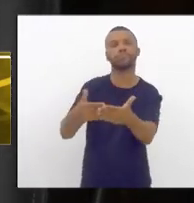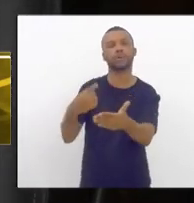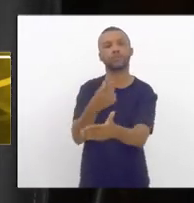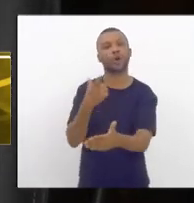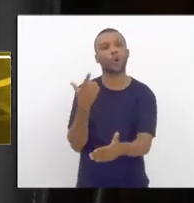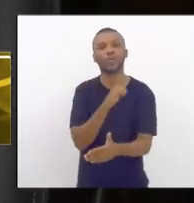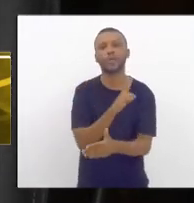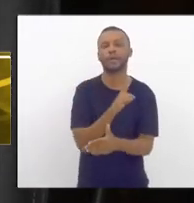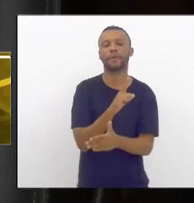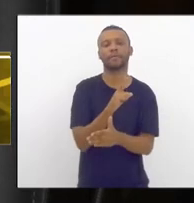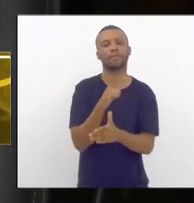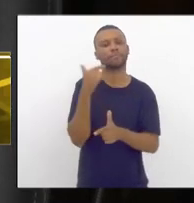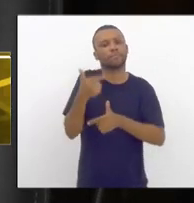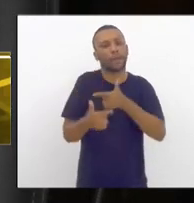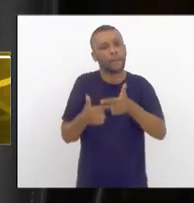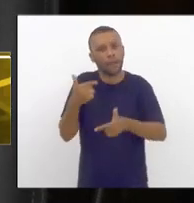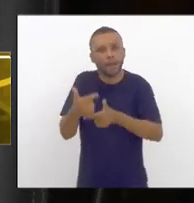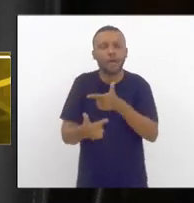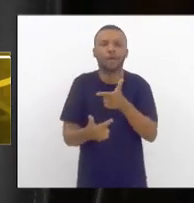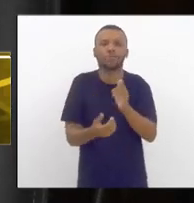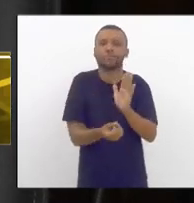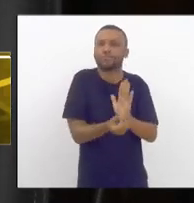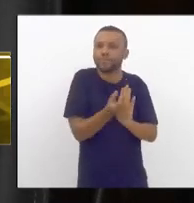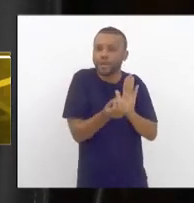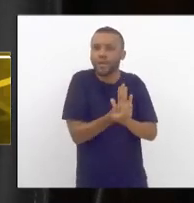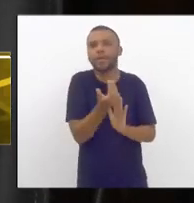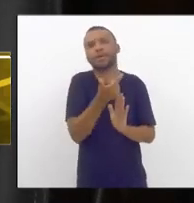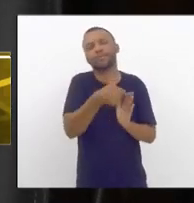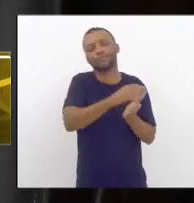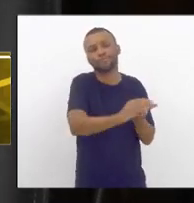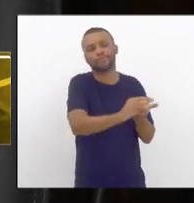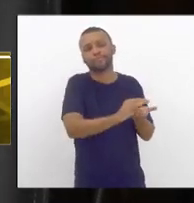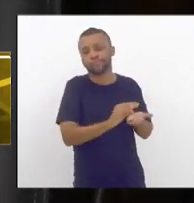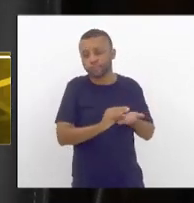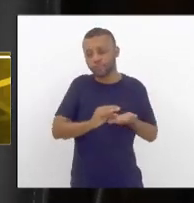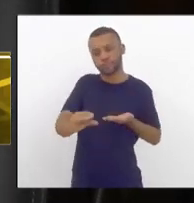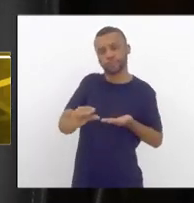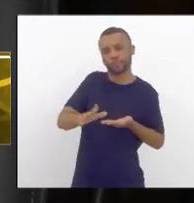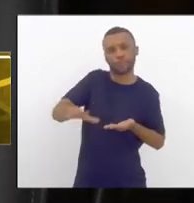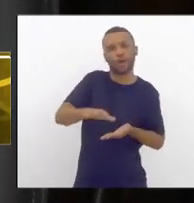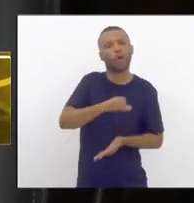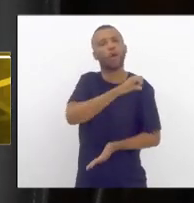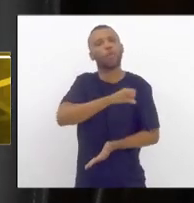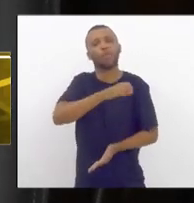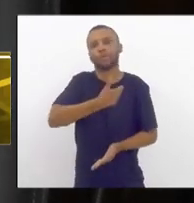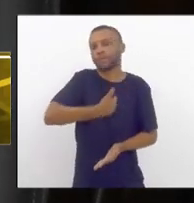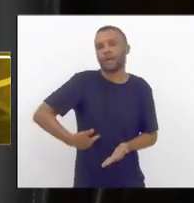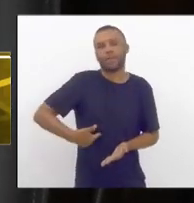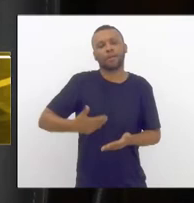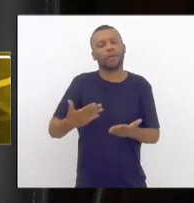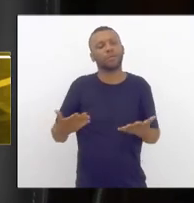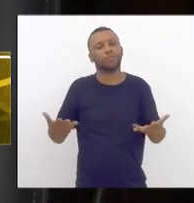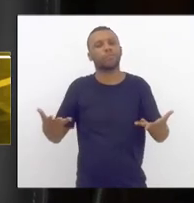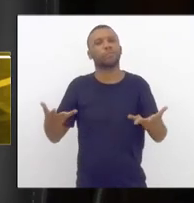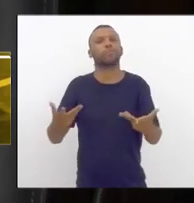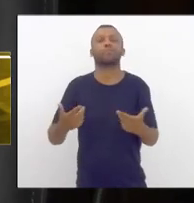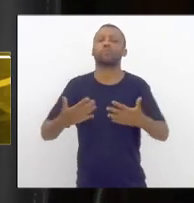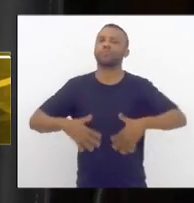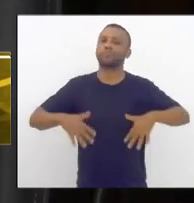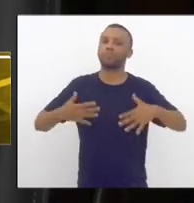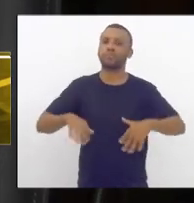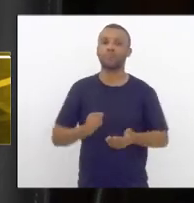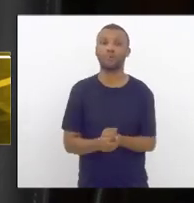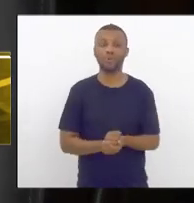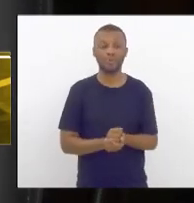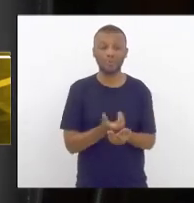continuar trabalhando e gerando riqueza para o nosso estado é imensa e nada nada nos